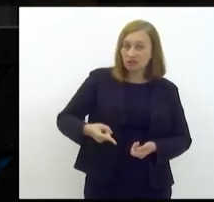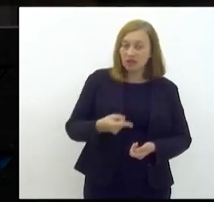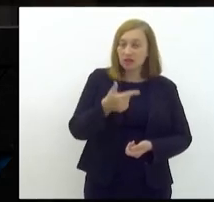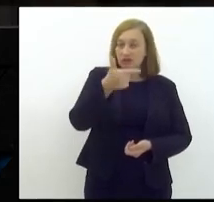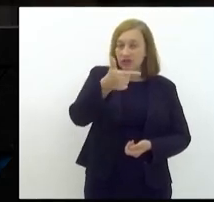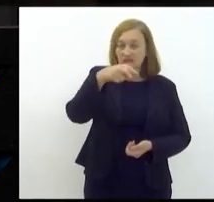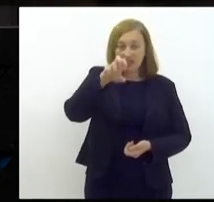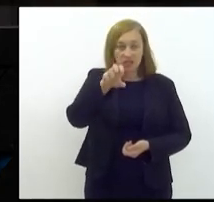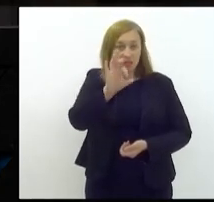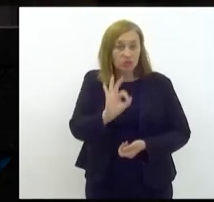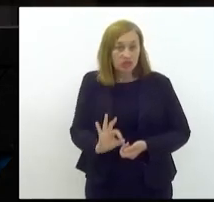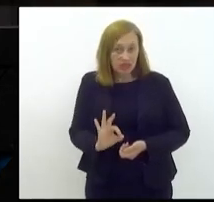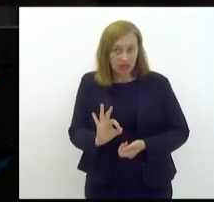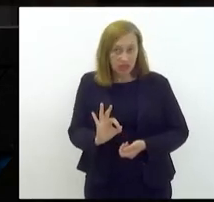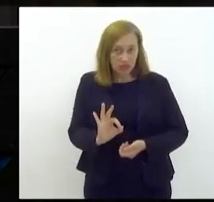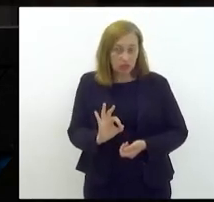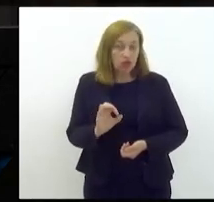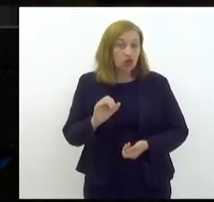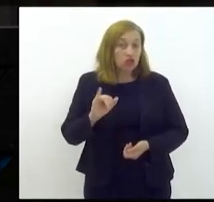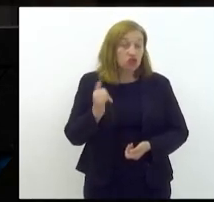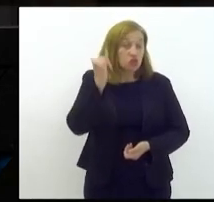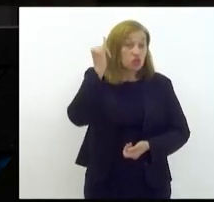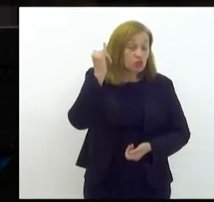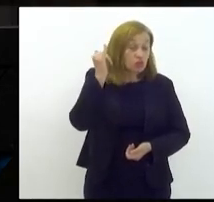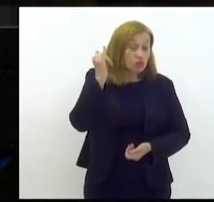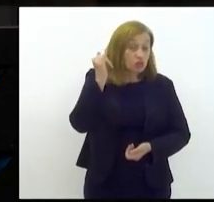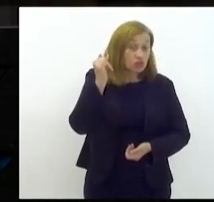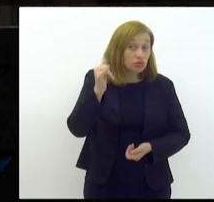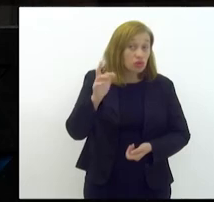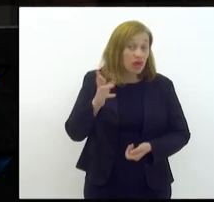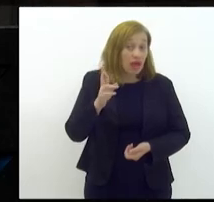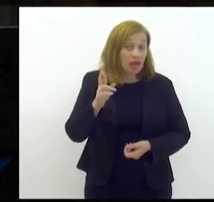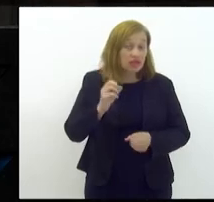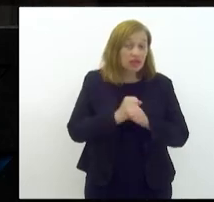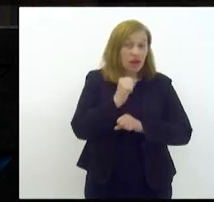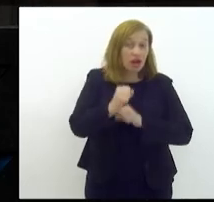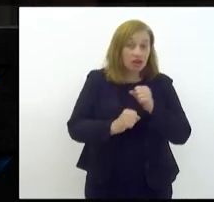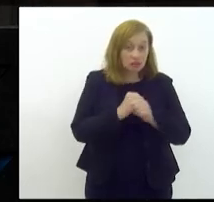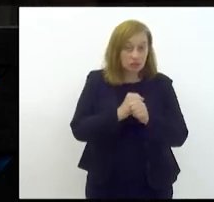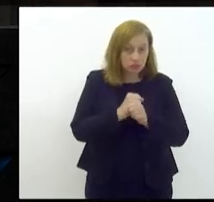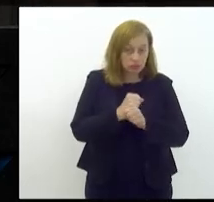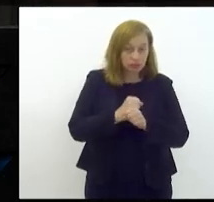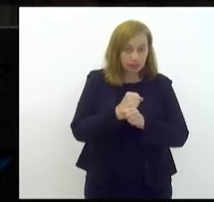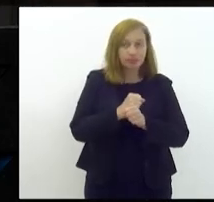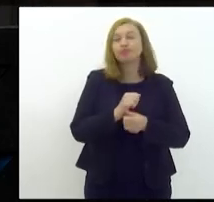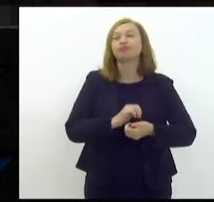13,25% de juros reais ao ano